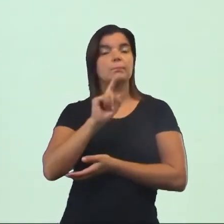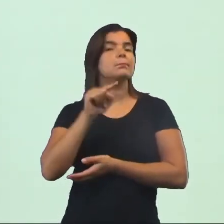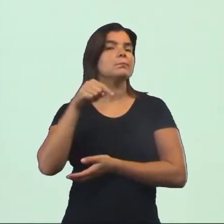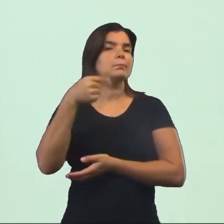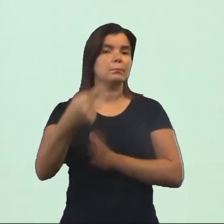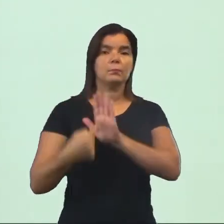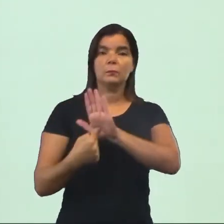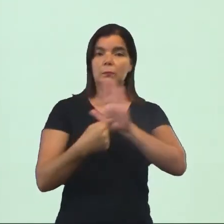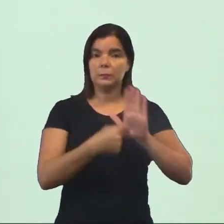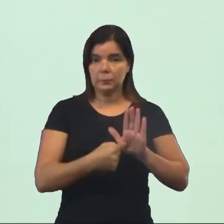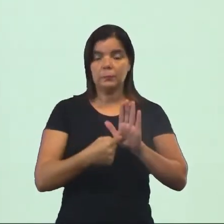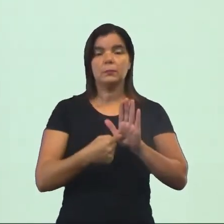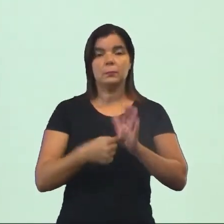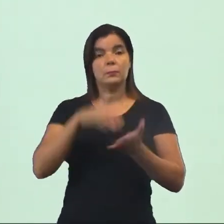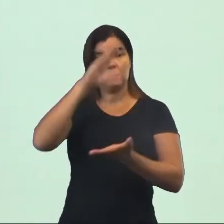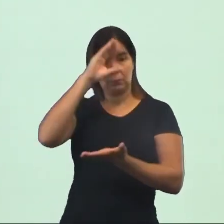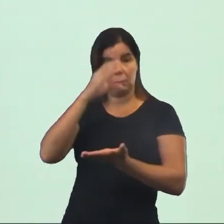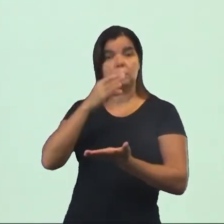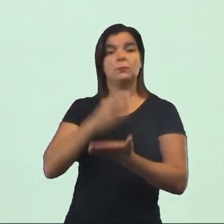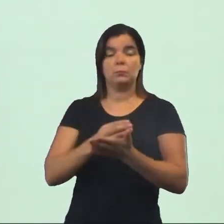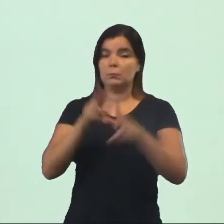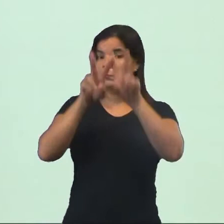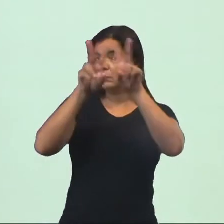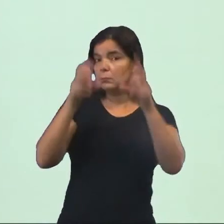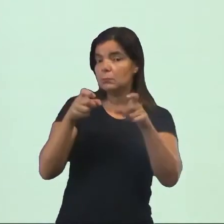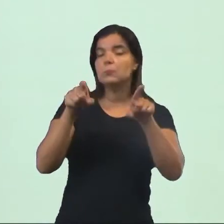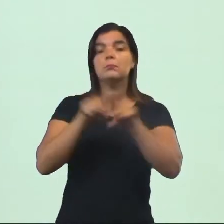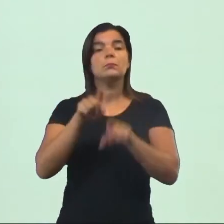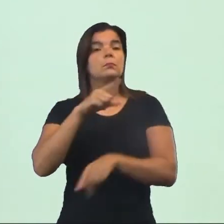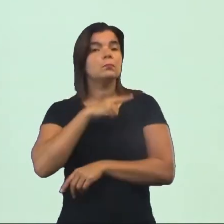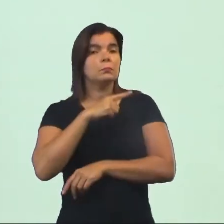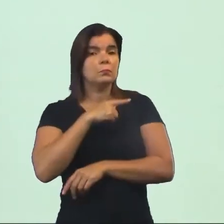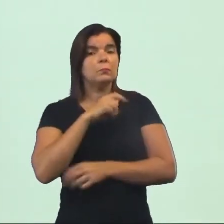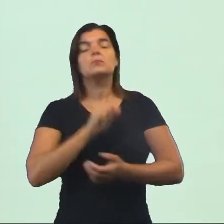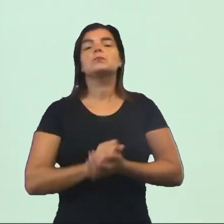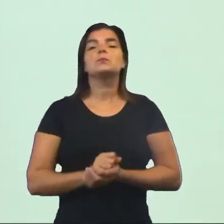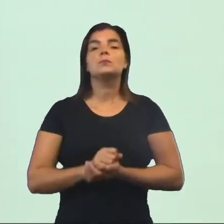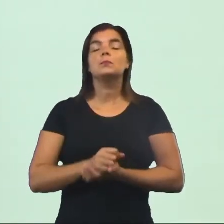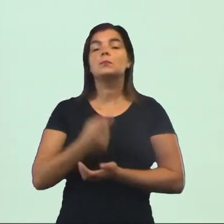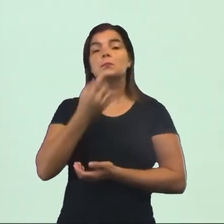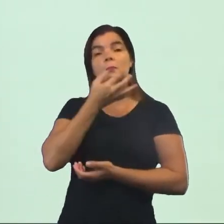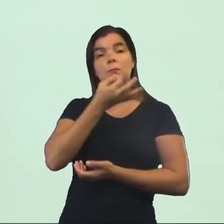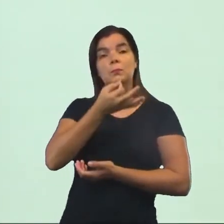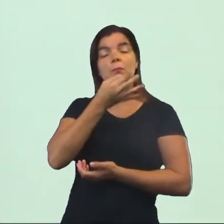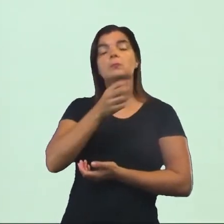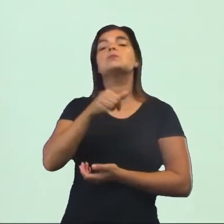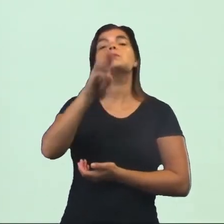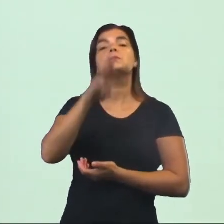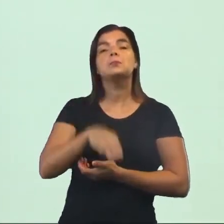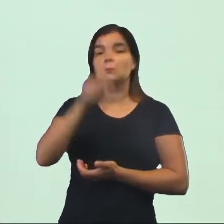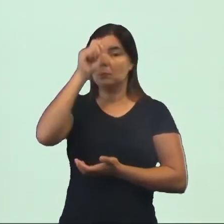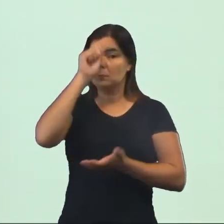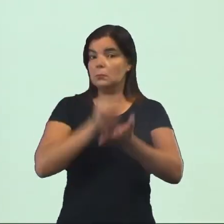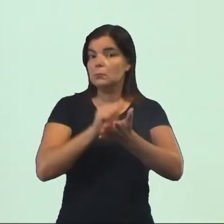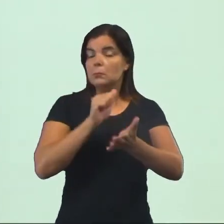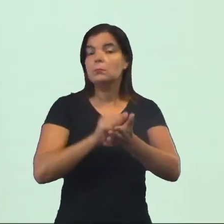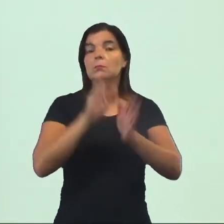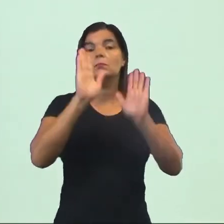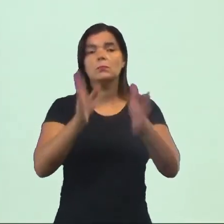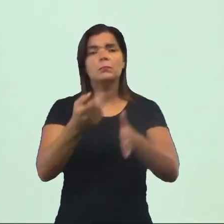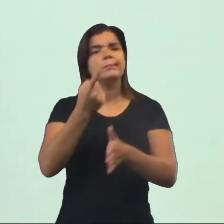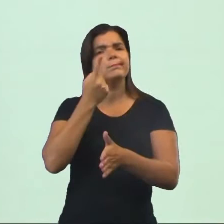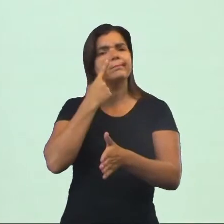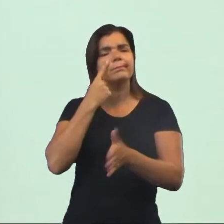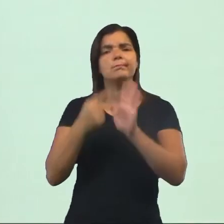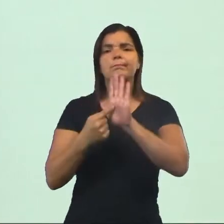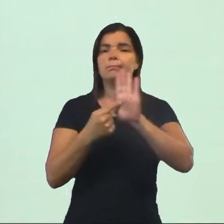da apresentação da tese, do tema, eu tenho aí já o ponto de vista do autor. Então, a gente já consegue identificar o